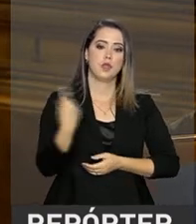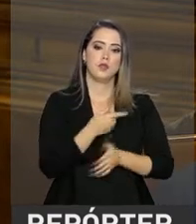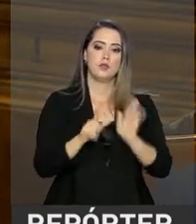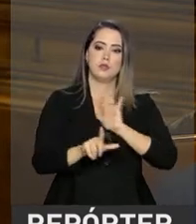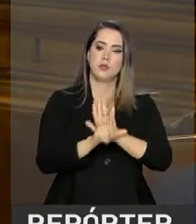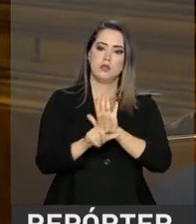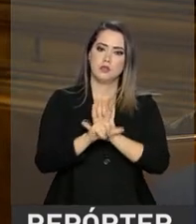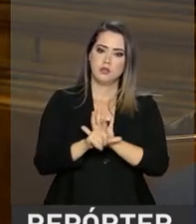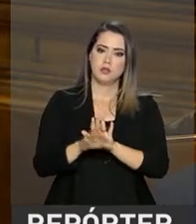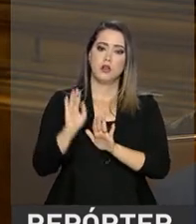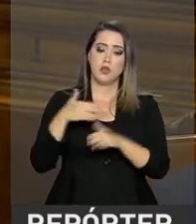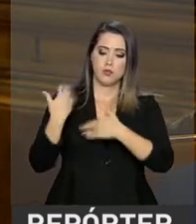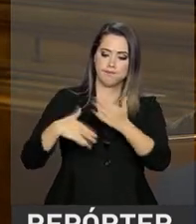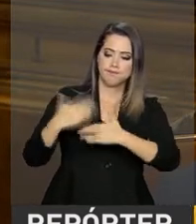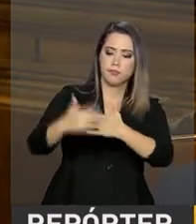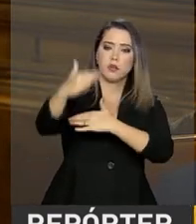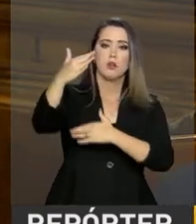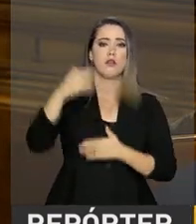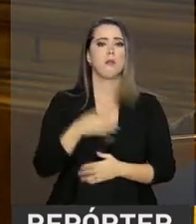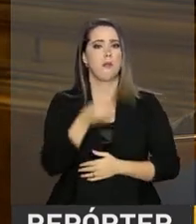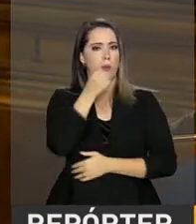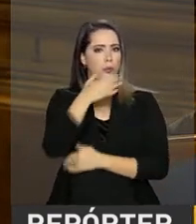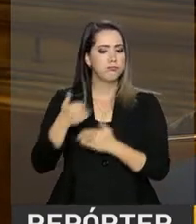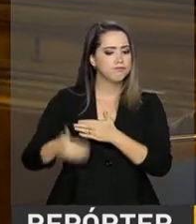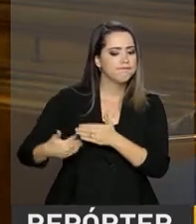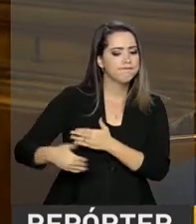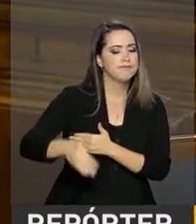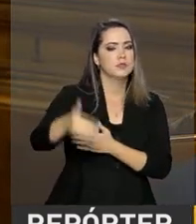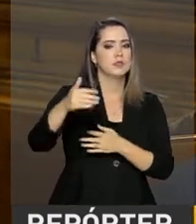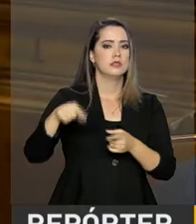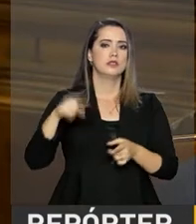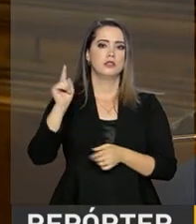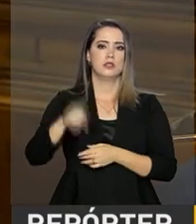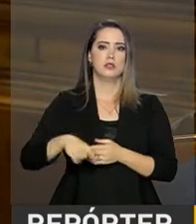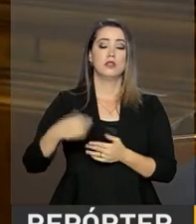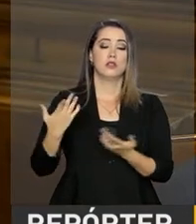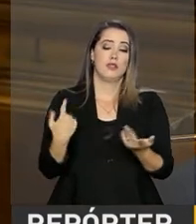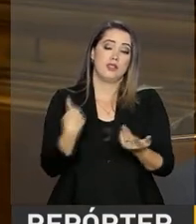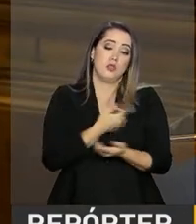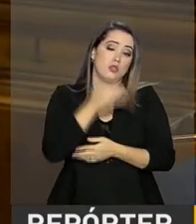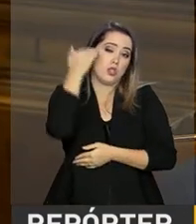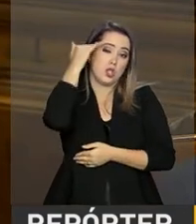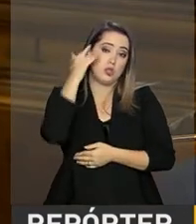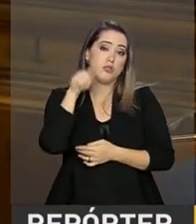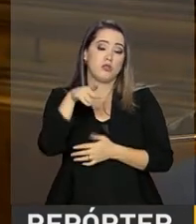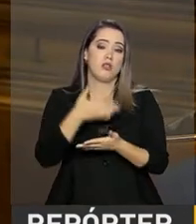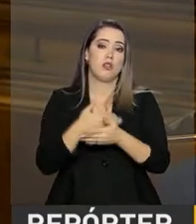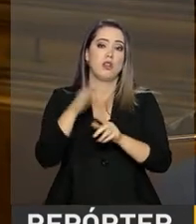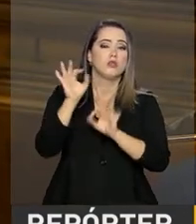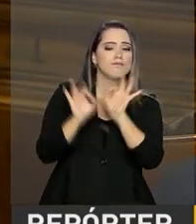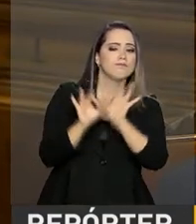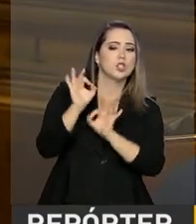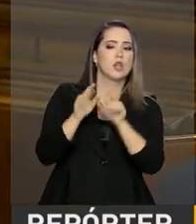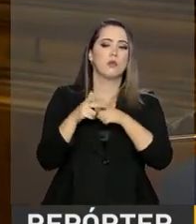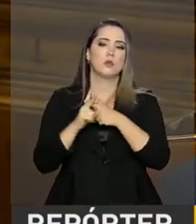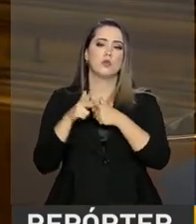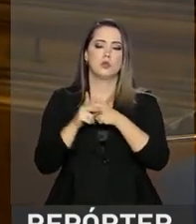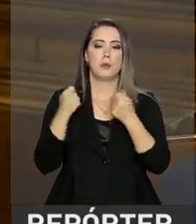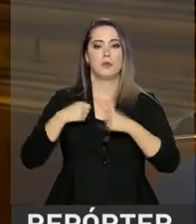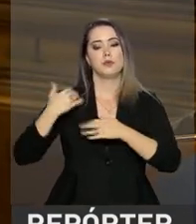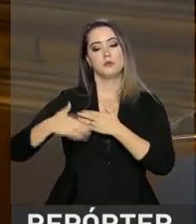legislação muito avançada muito avançada a gente entende que o aperfeiçoamento dessa legislação precisa